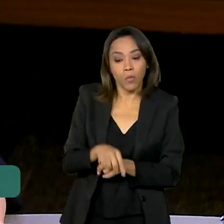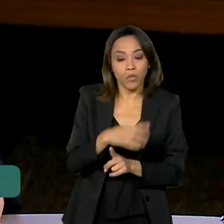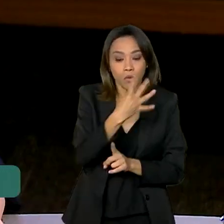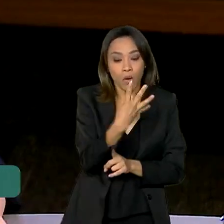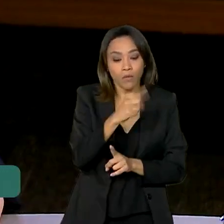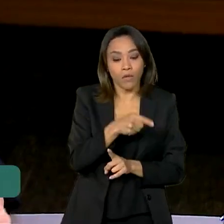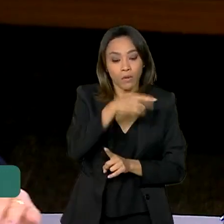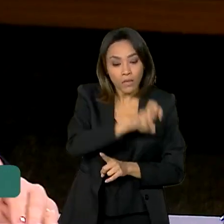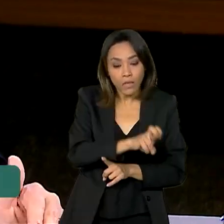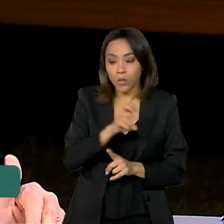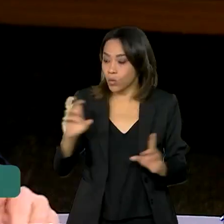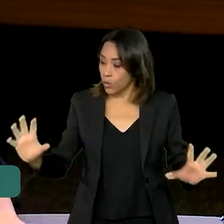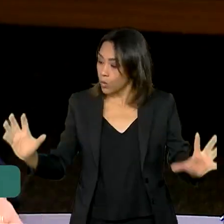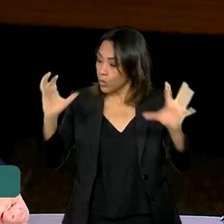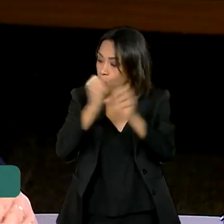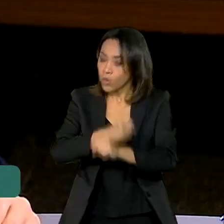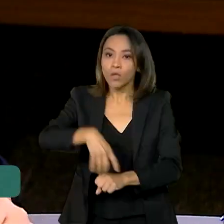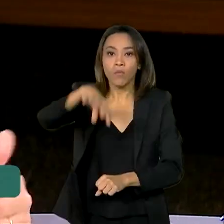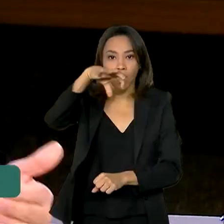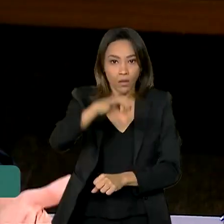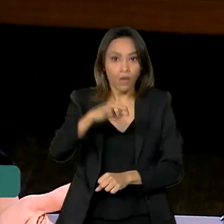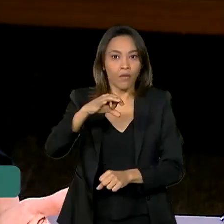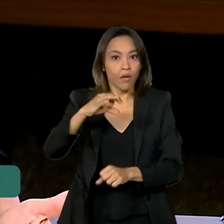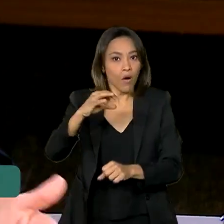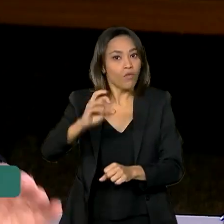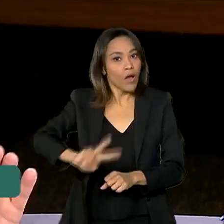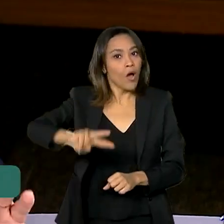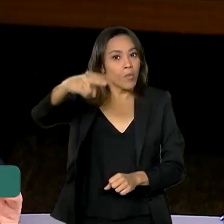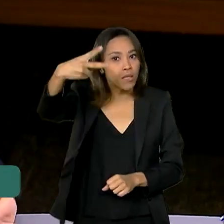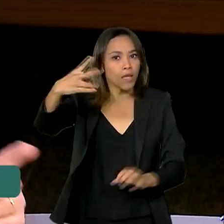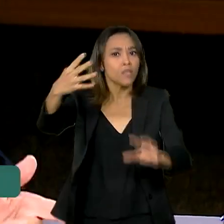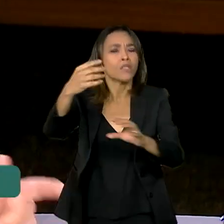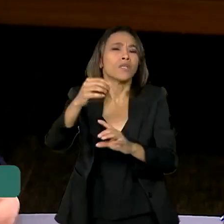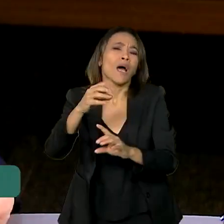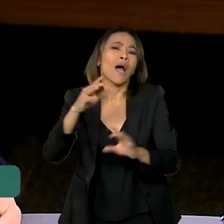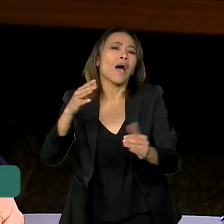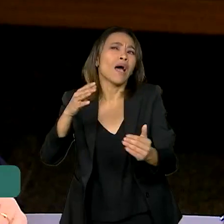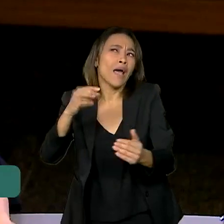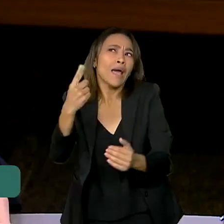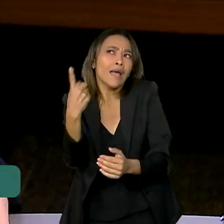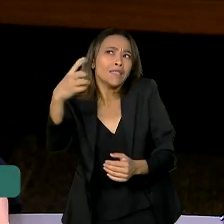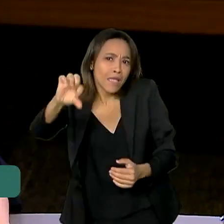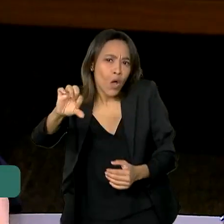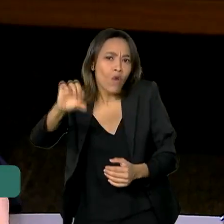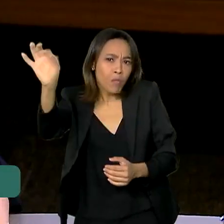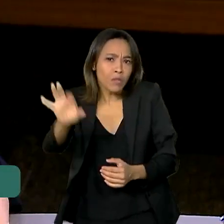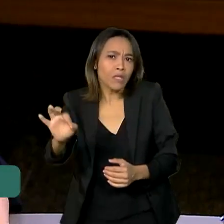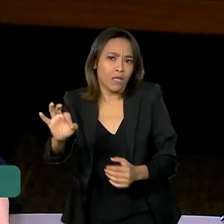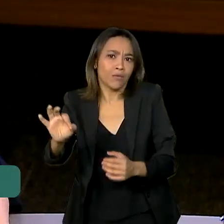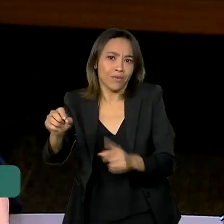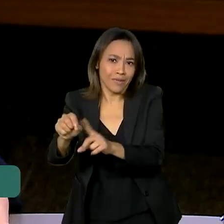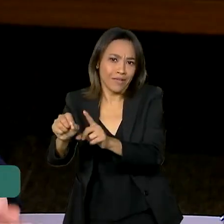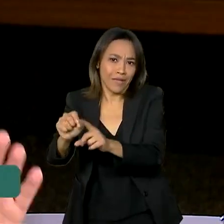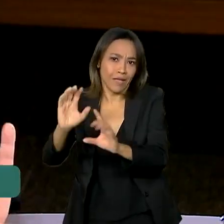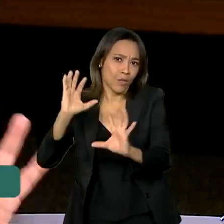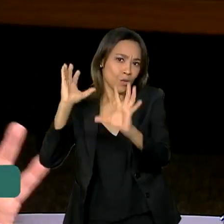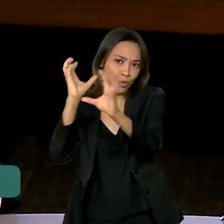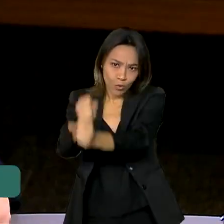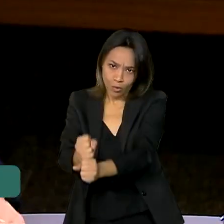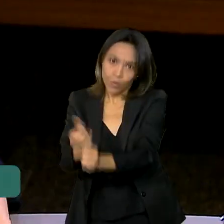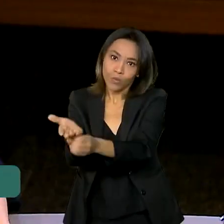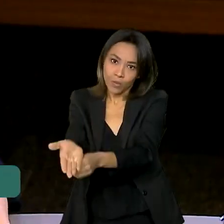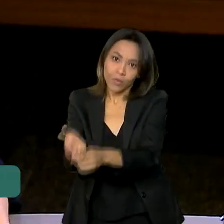presidente Lula, garantindo para todo mundo, no mínimo 18%. Na verdade, é 19%, porque como se acumula um aumento em cima do outro, o